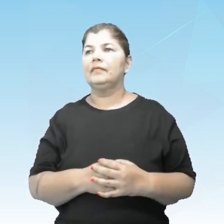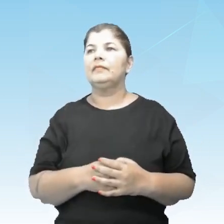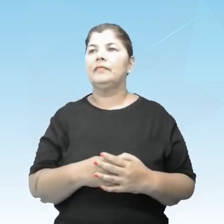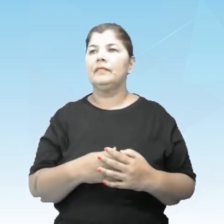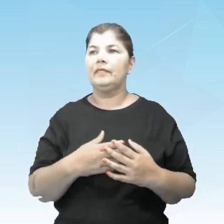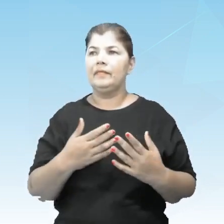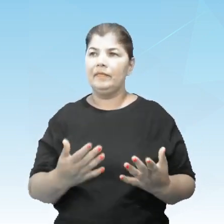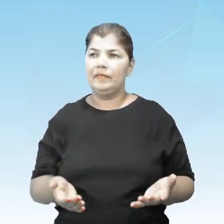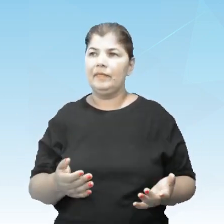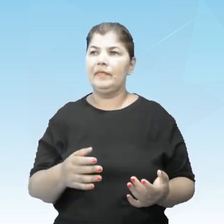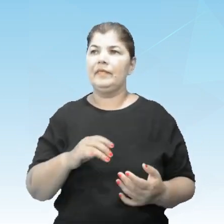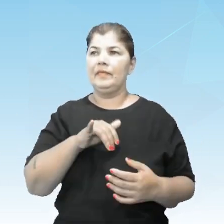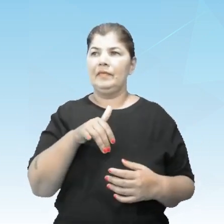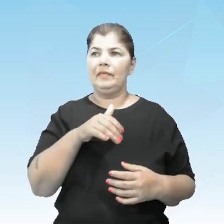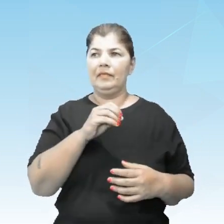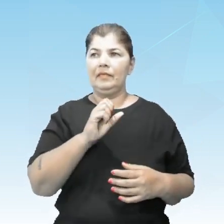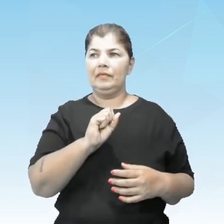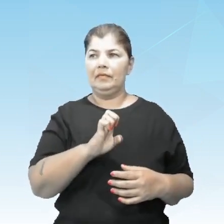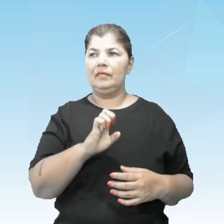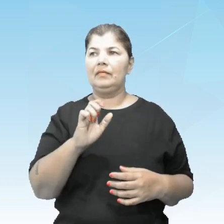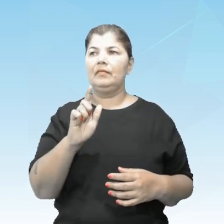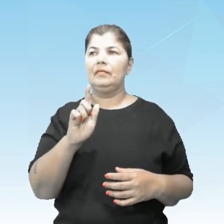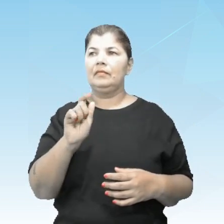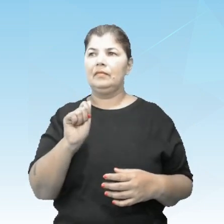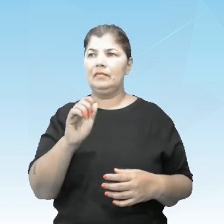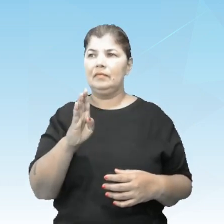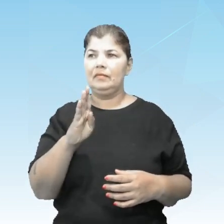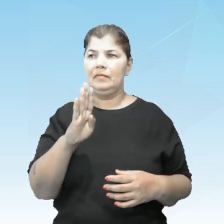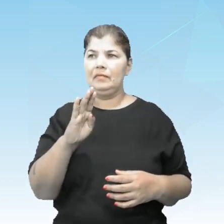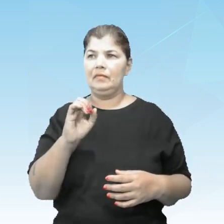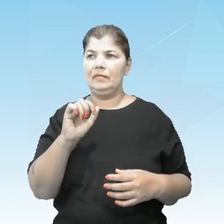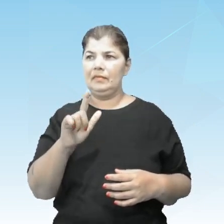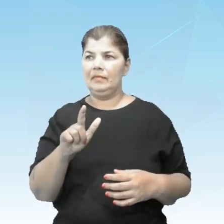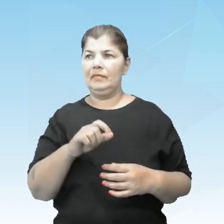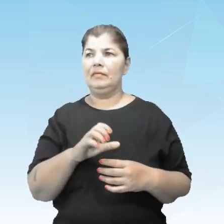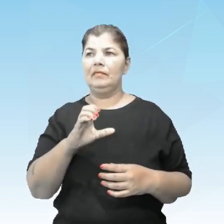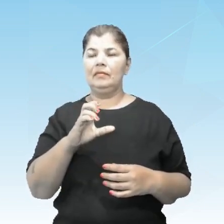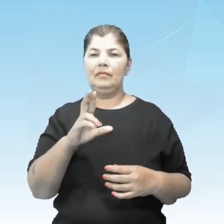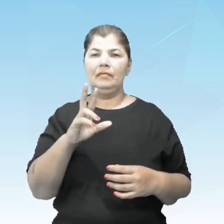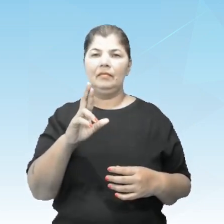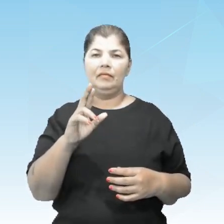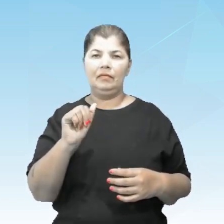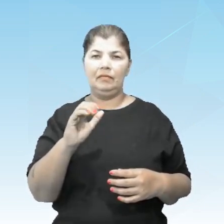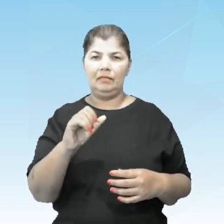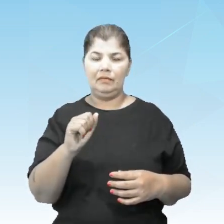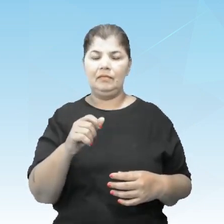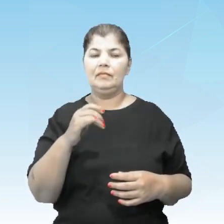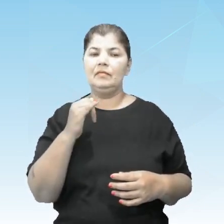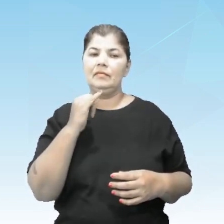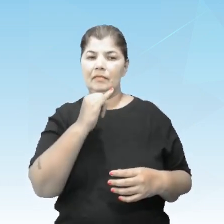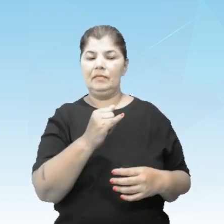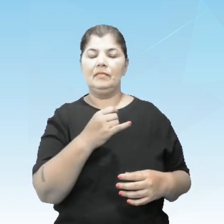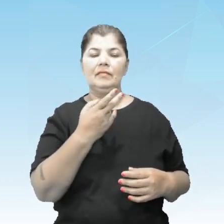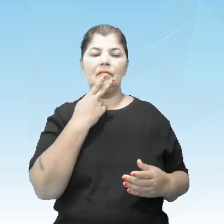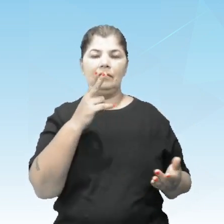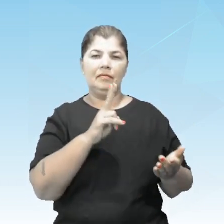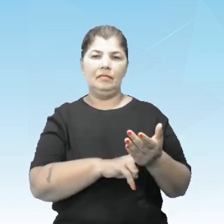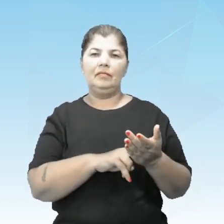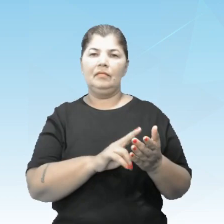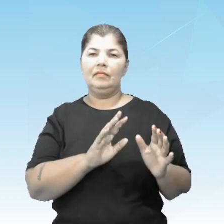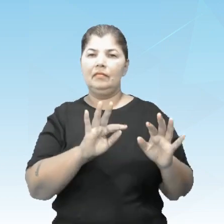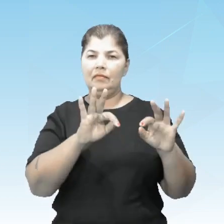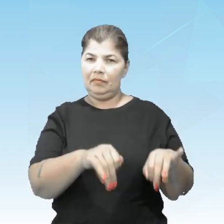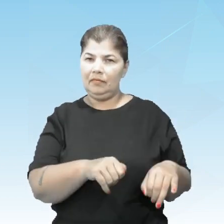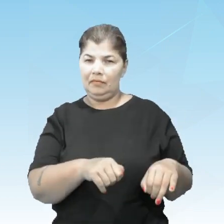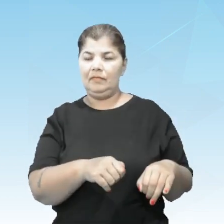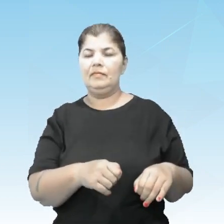José Gabriel solicitou às autoridades o fim do cumprimento da mita pelos